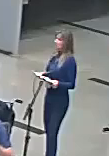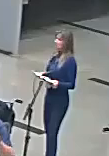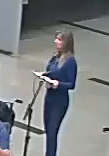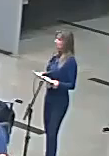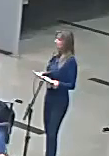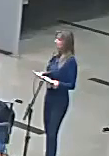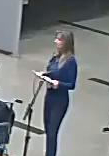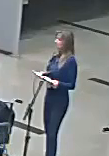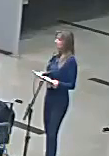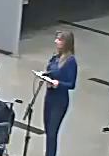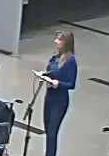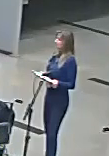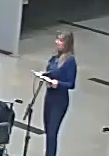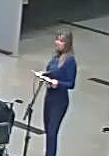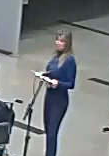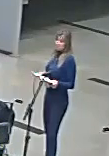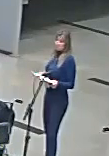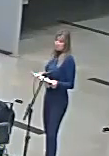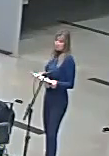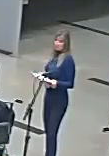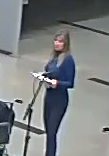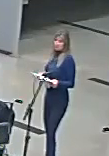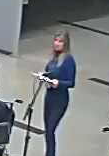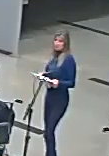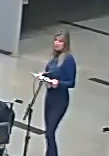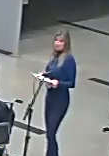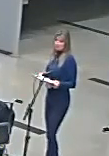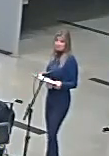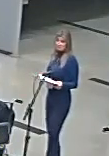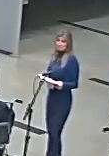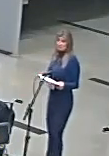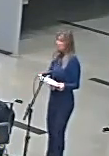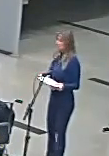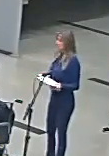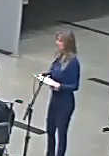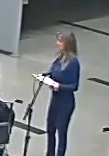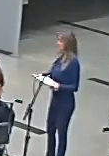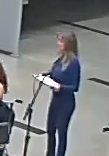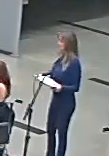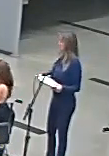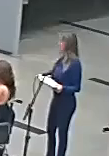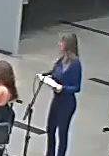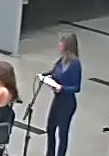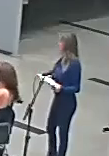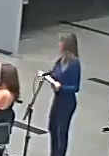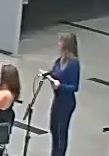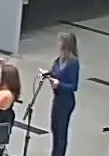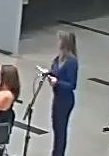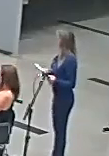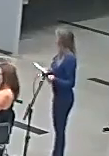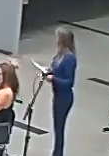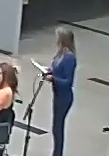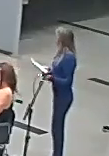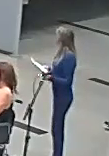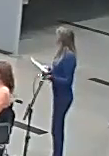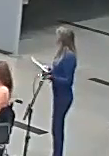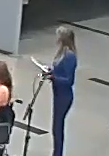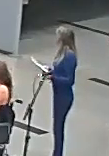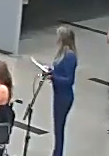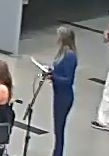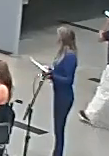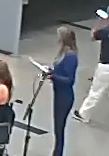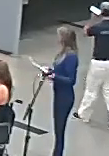perfeitamente muito bem representada Parabéns foi foi mandado convite para todas todas